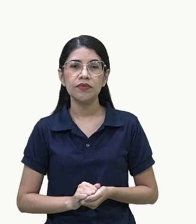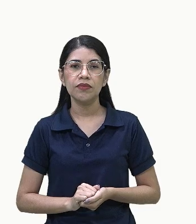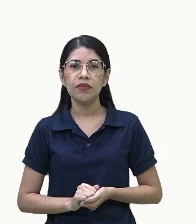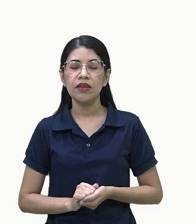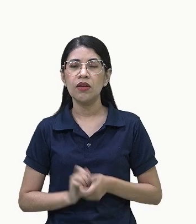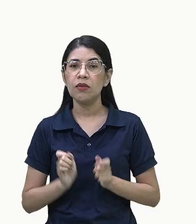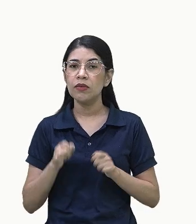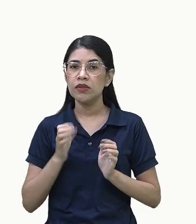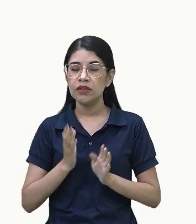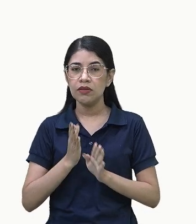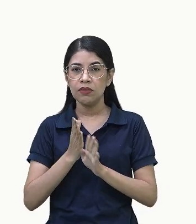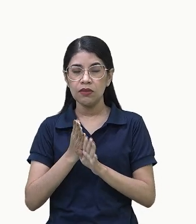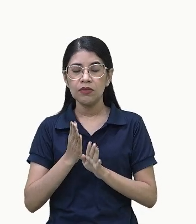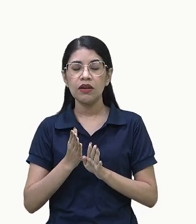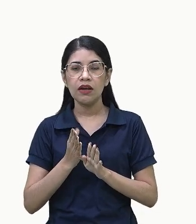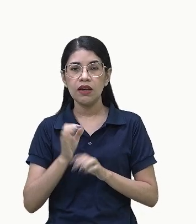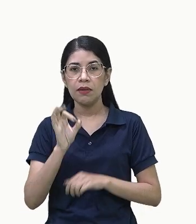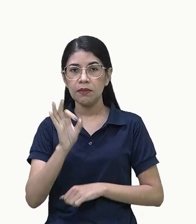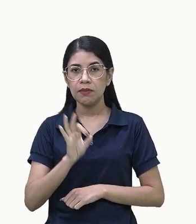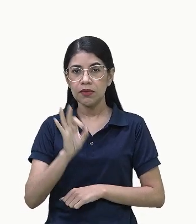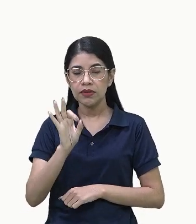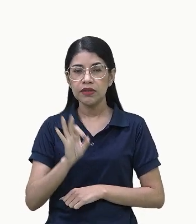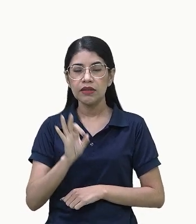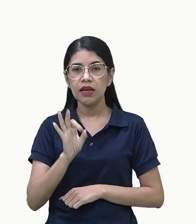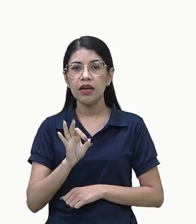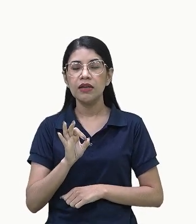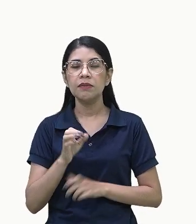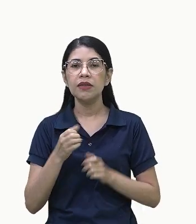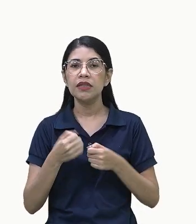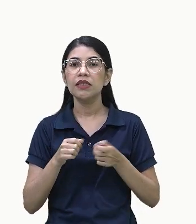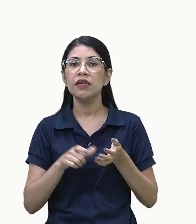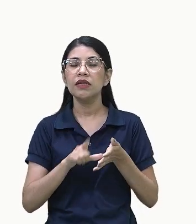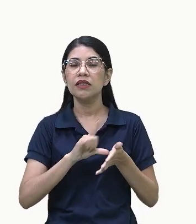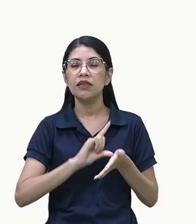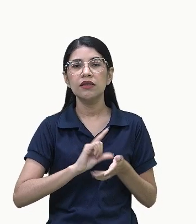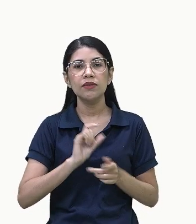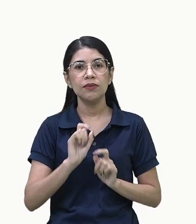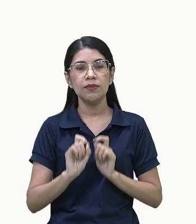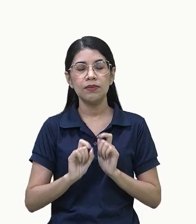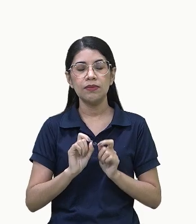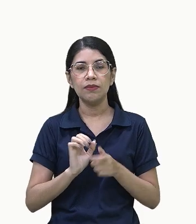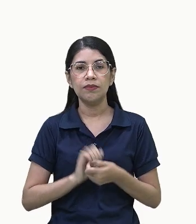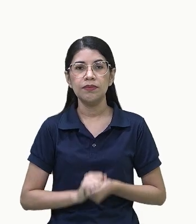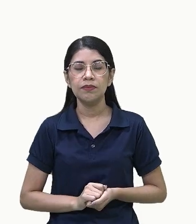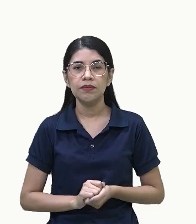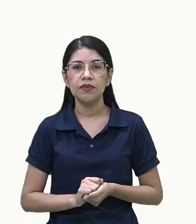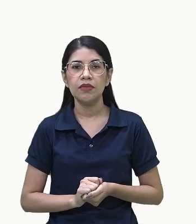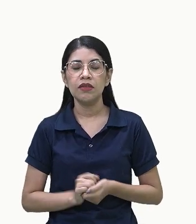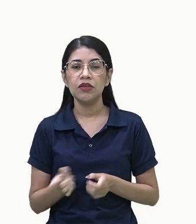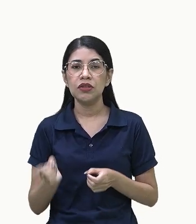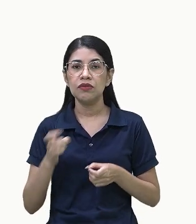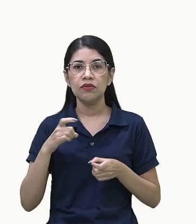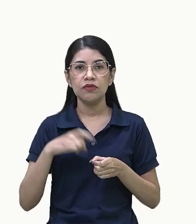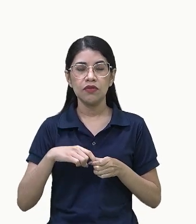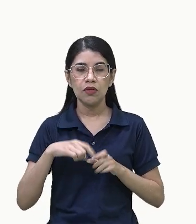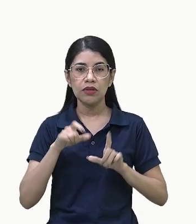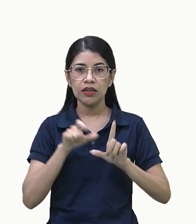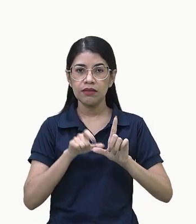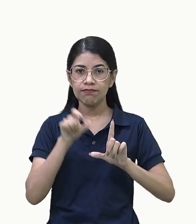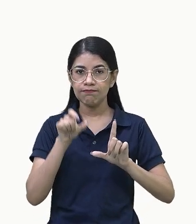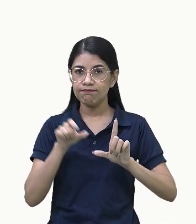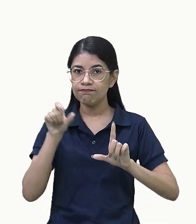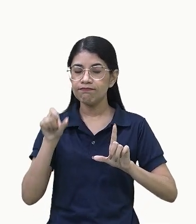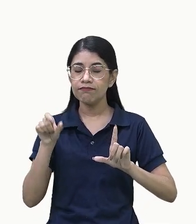e determinar essa porcentagem, o que a gente deve fazer? Primeiramente, vamos voltar aqui para a nossa tabela,